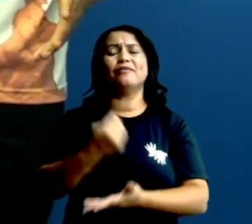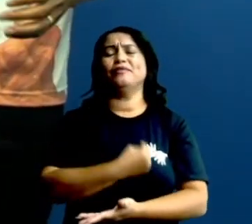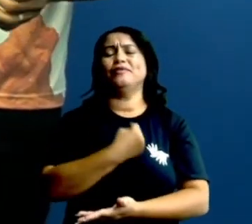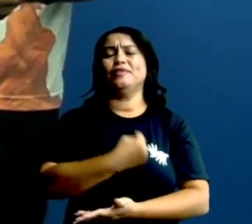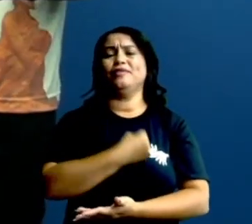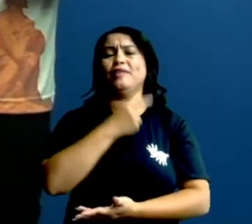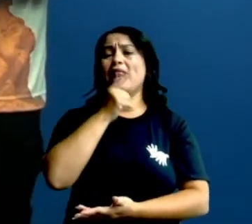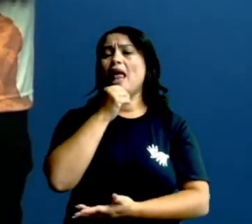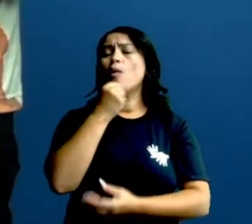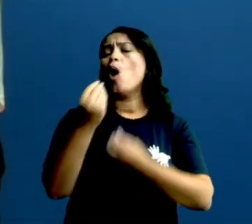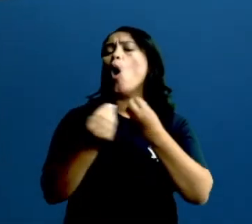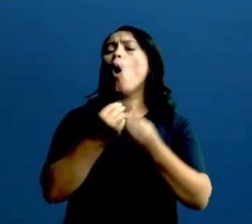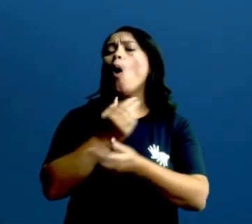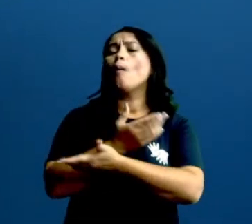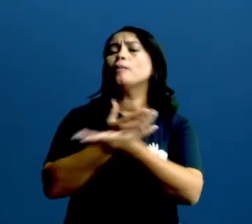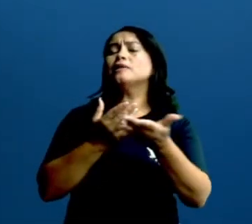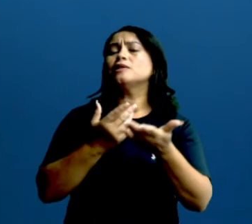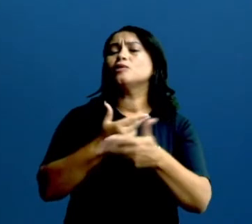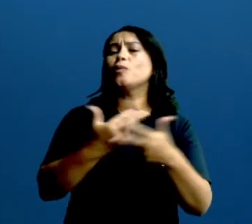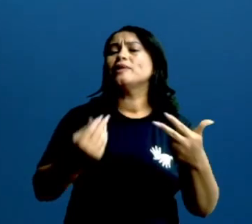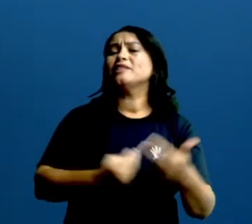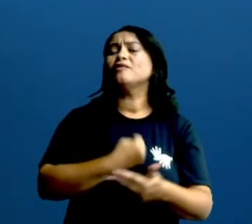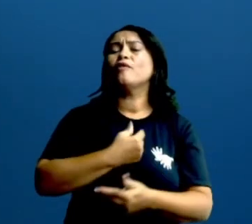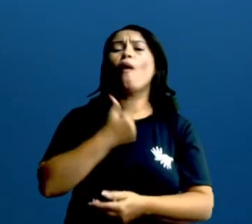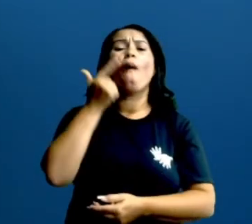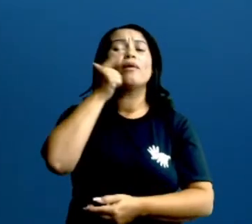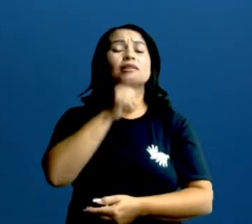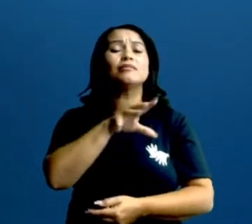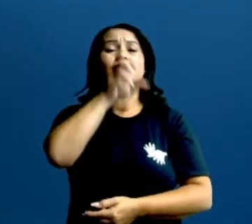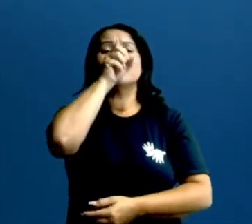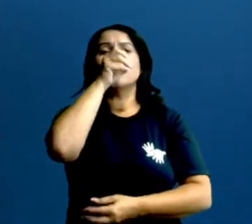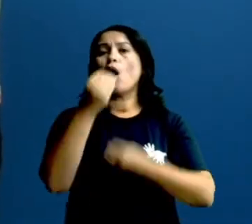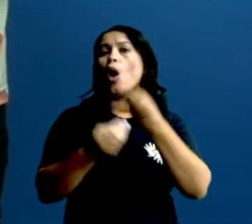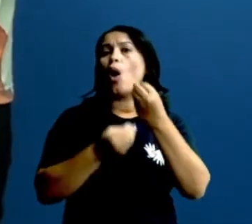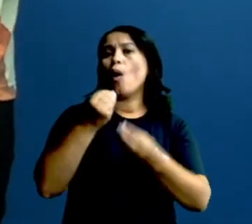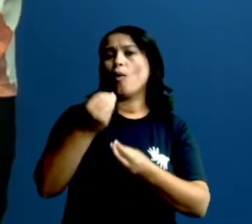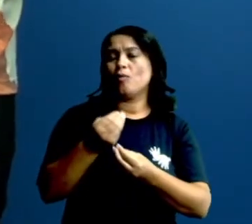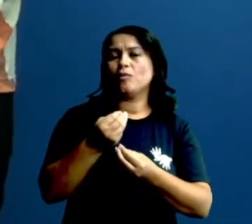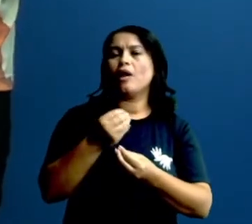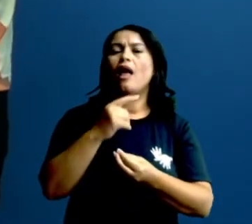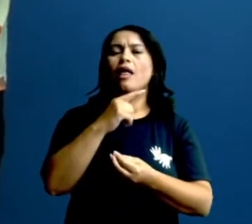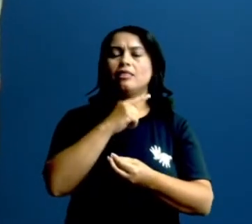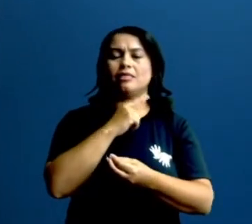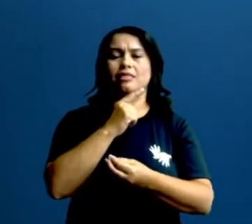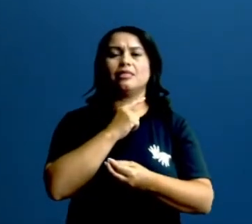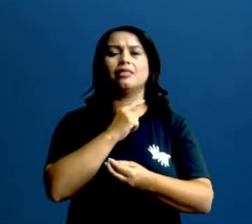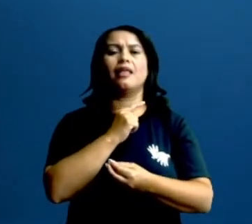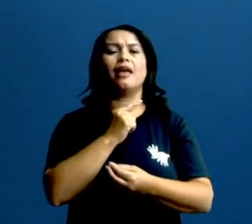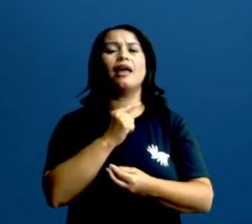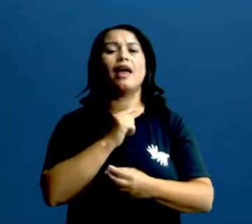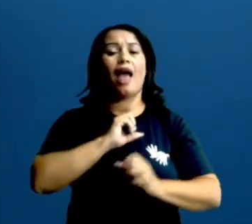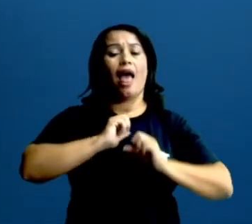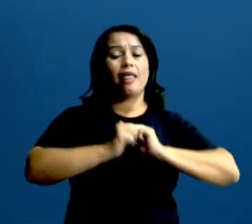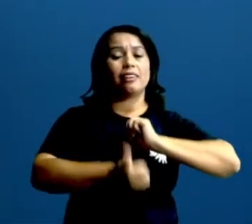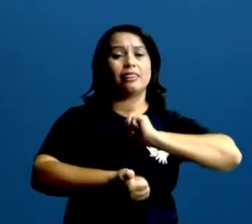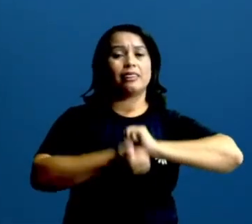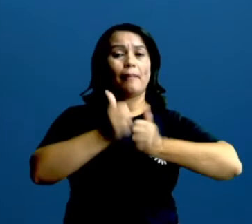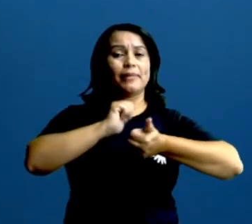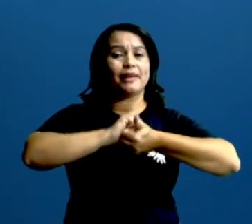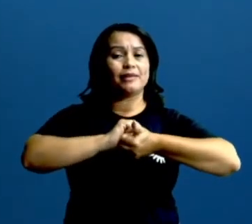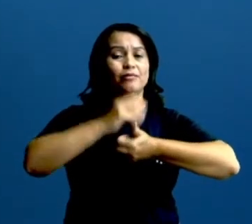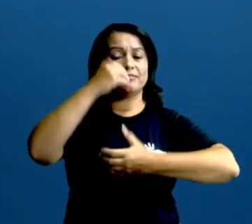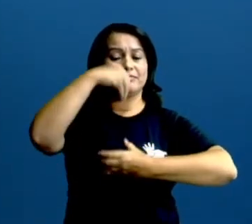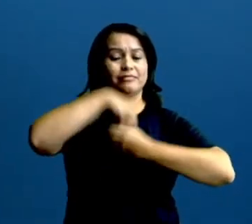da água. E como é que esses organismos conseguiriam respirar, né? Através dos seus órgãos que são adaptados para viverem no